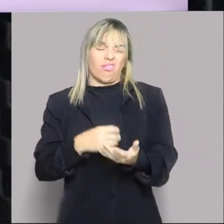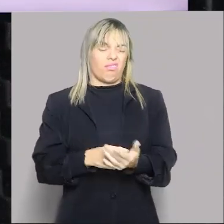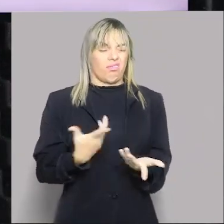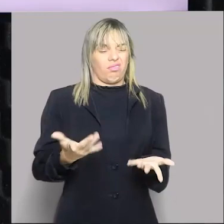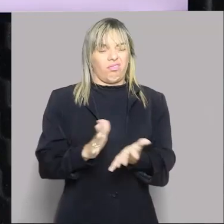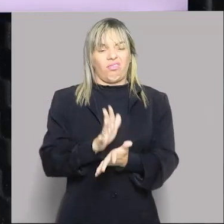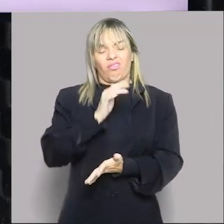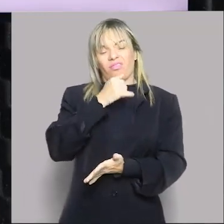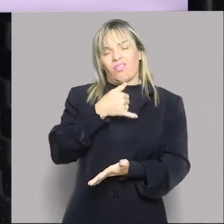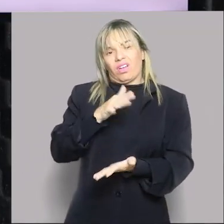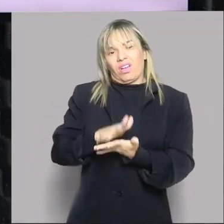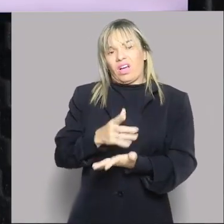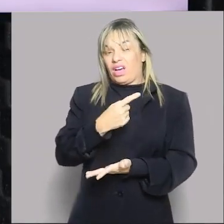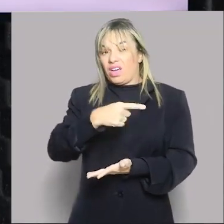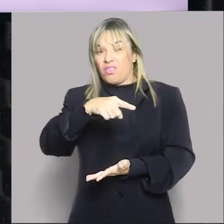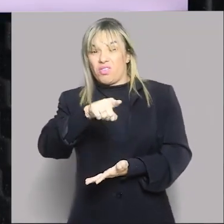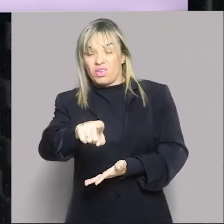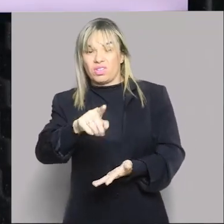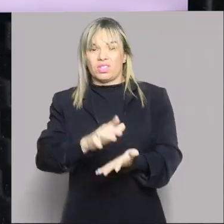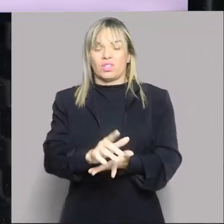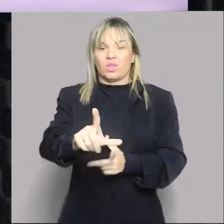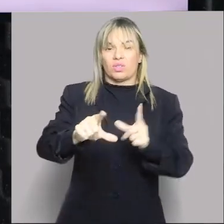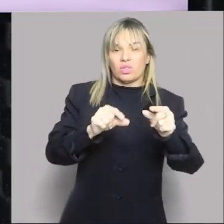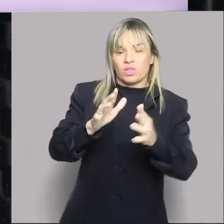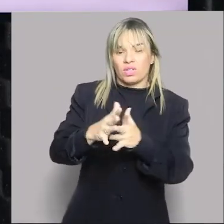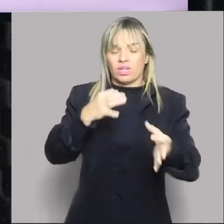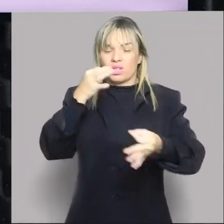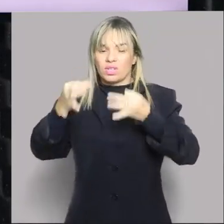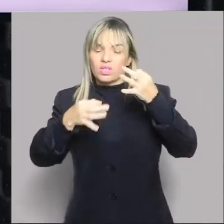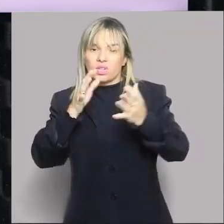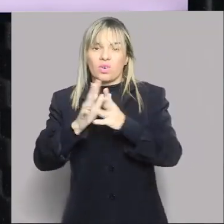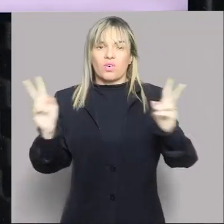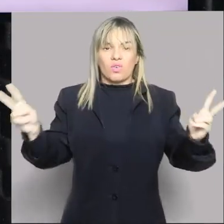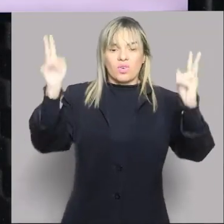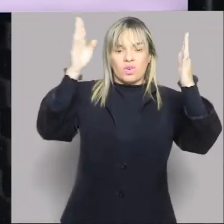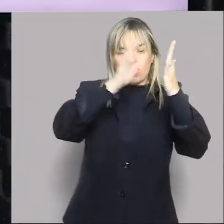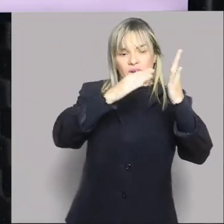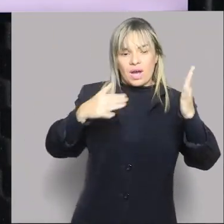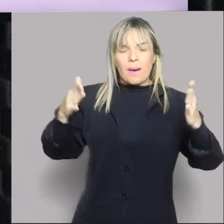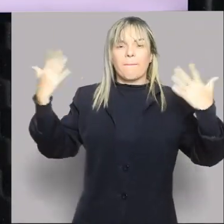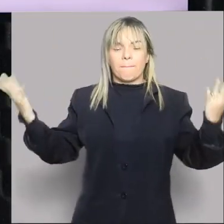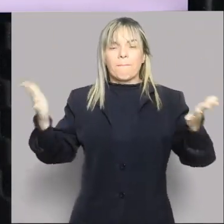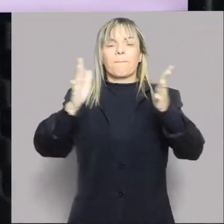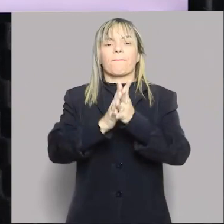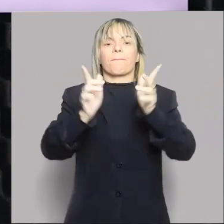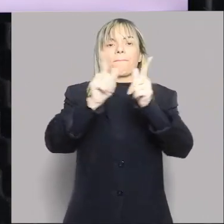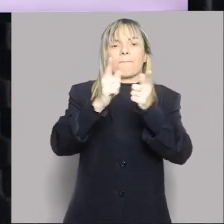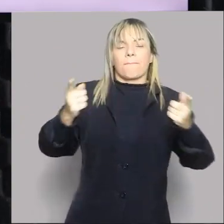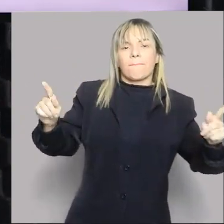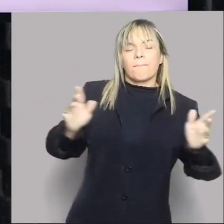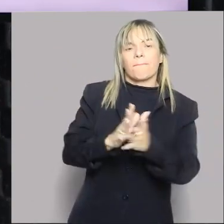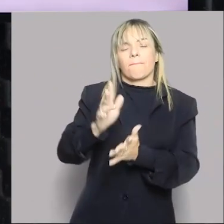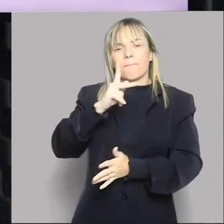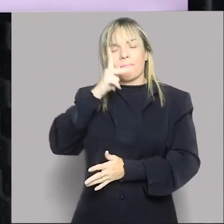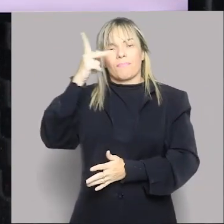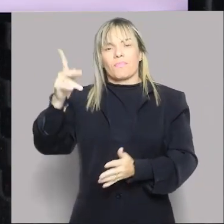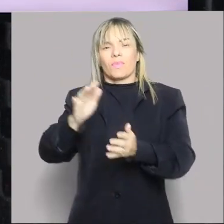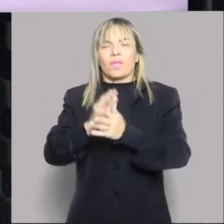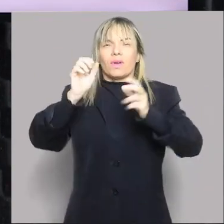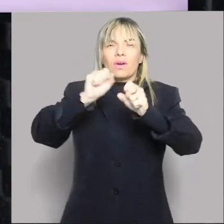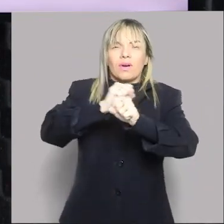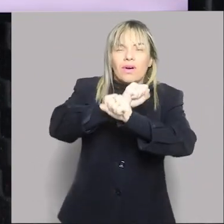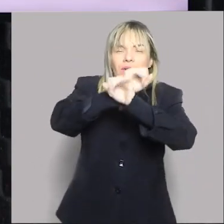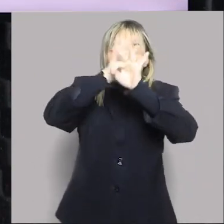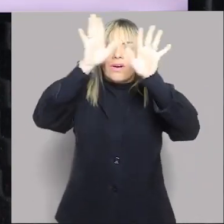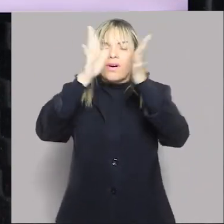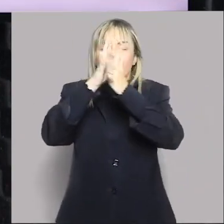com você, com o seu valor estético. A música, ela tem um efeito tão forte, né, que alguns de vocês acordam com fone